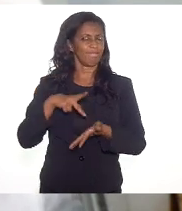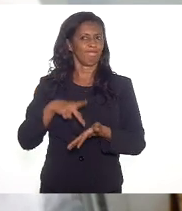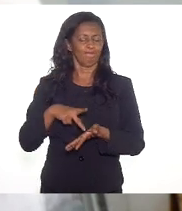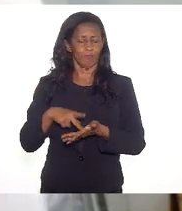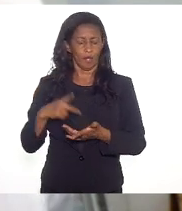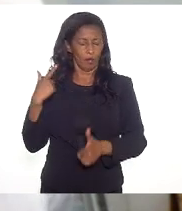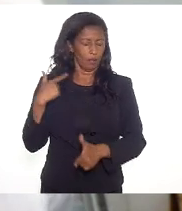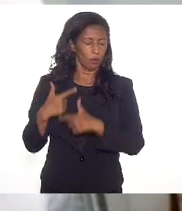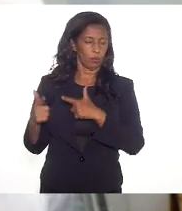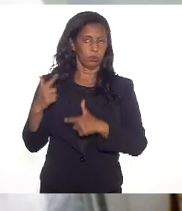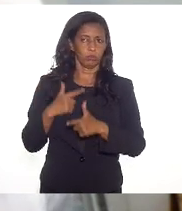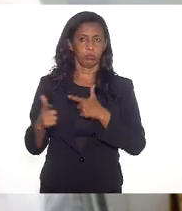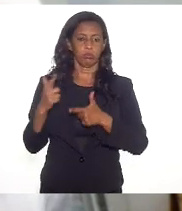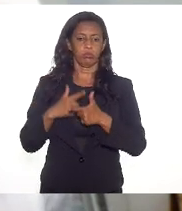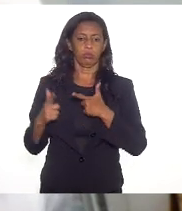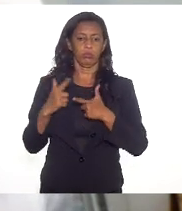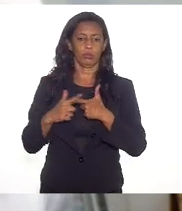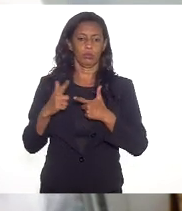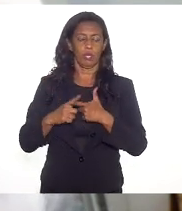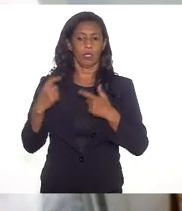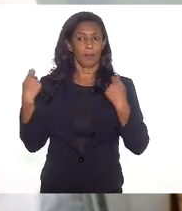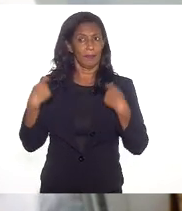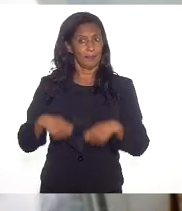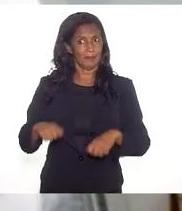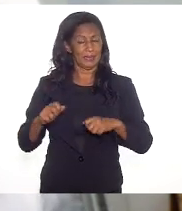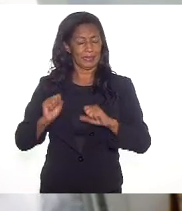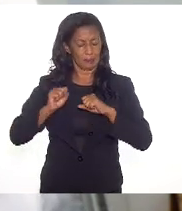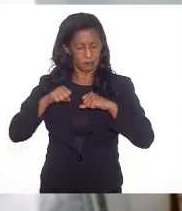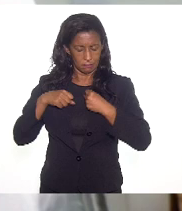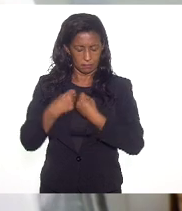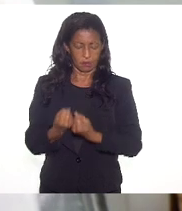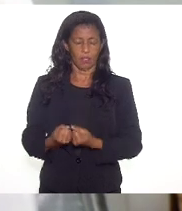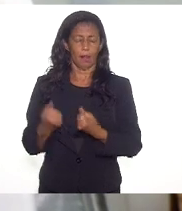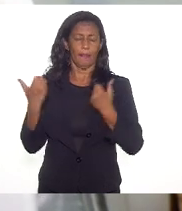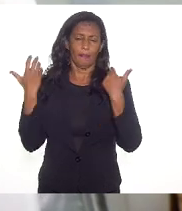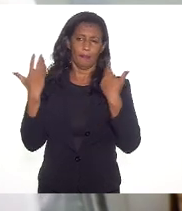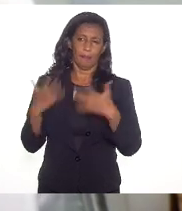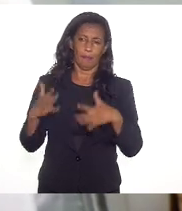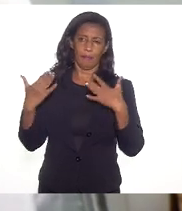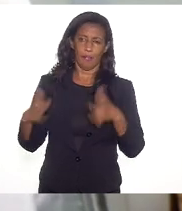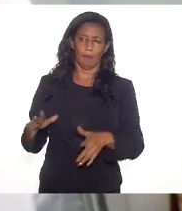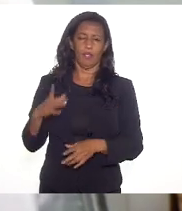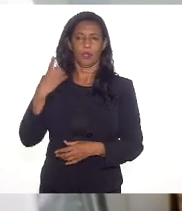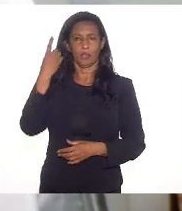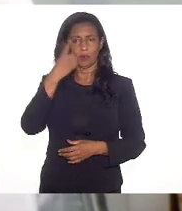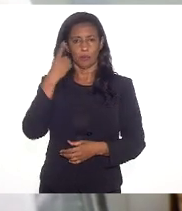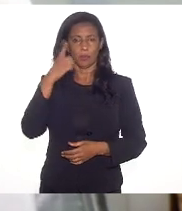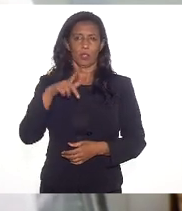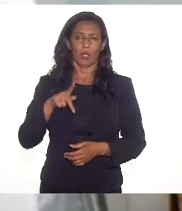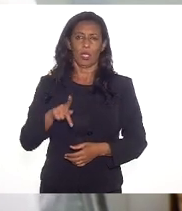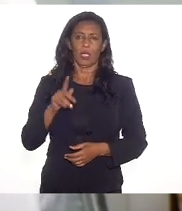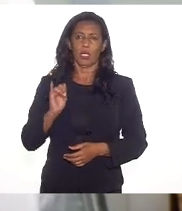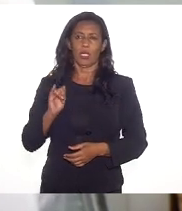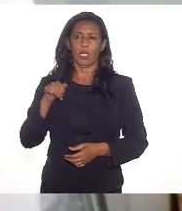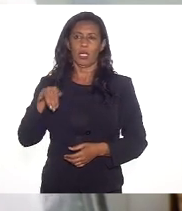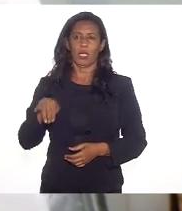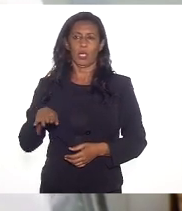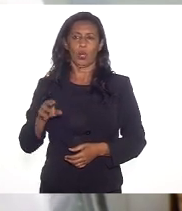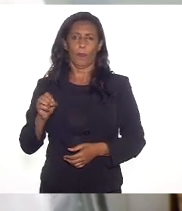drama, é algo que a gente tem que enfrentar. Parabéns à Vossa Excelência, ao deputado Quilinoplot, que tem enfrentado o tema, a deputada Tia